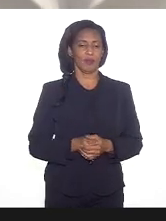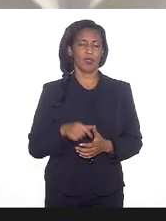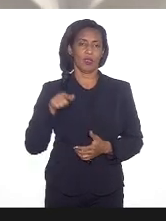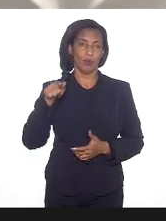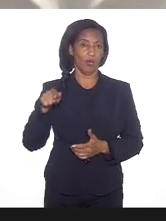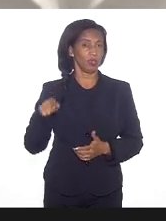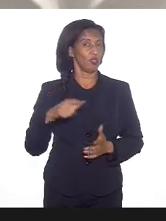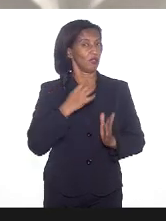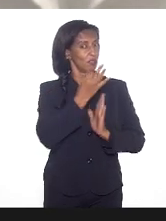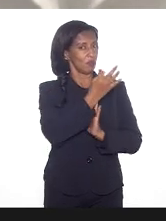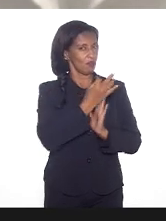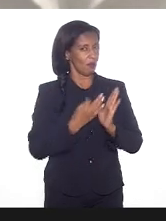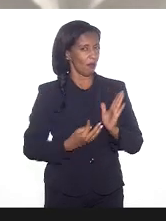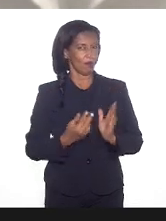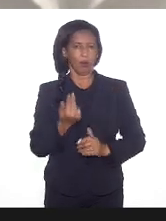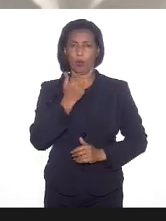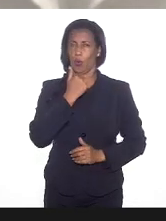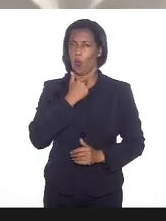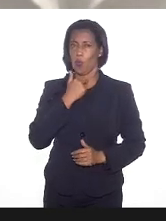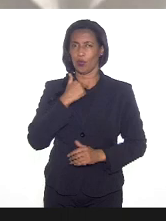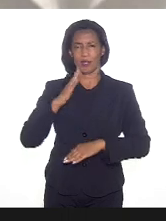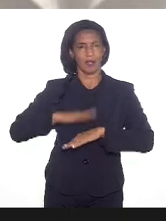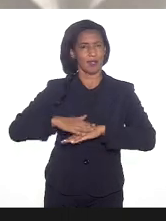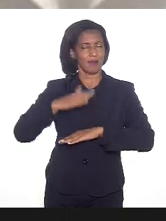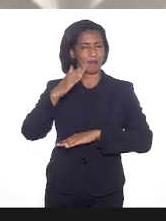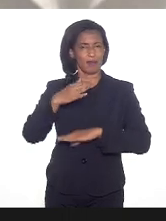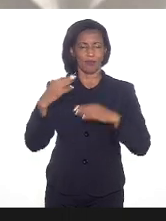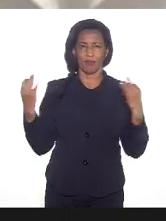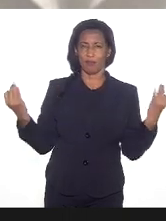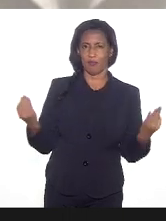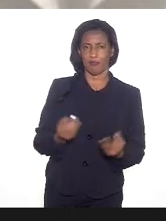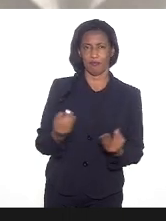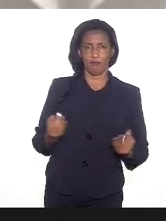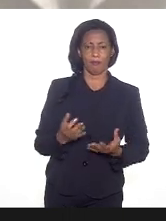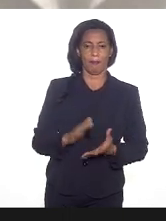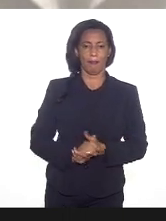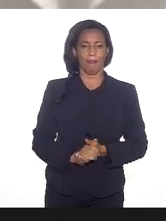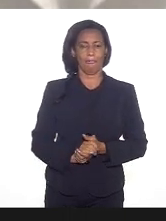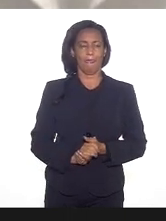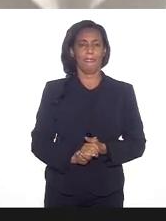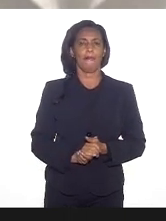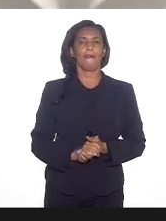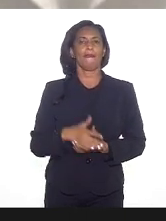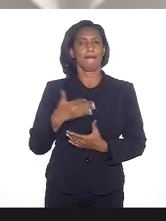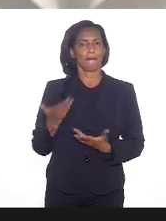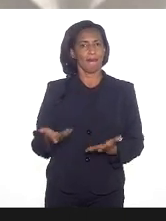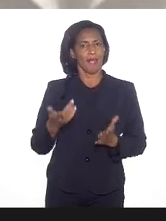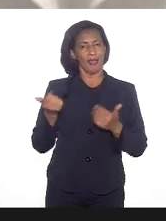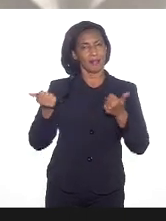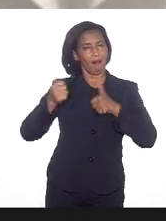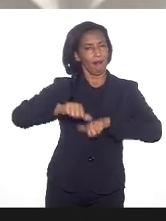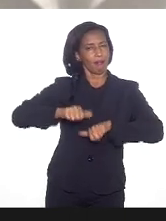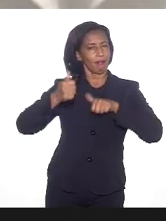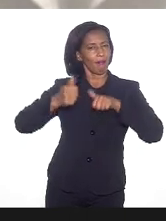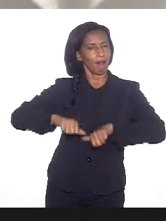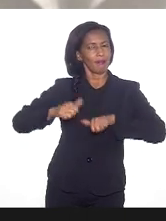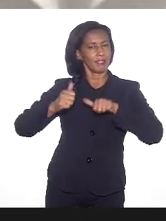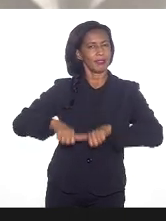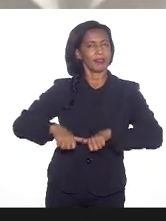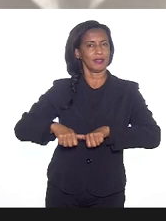esse relatório não poderia ser mais atual e não poderia ser mais pertinente, essa análise não poderia